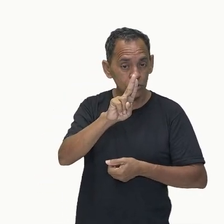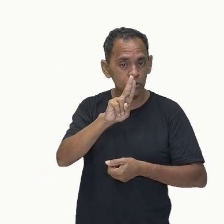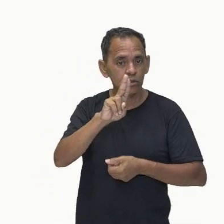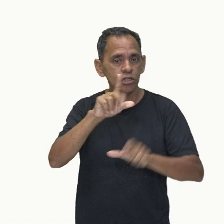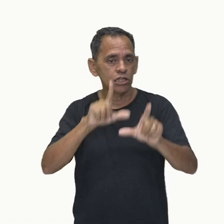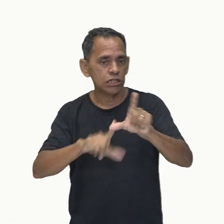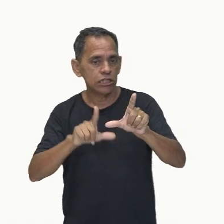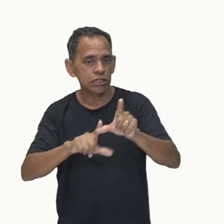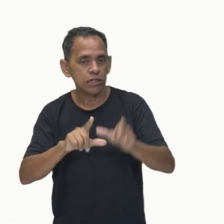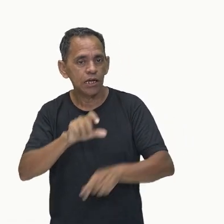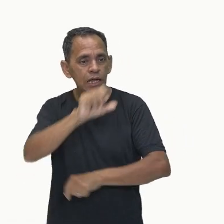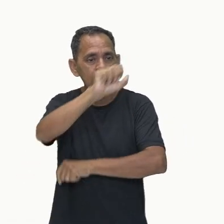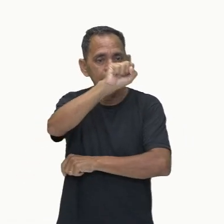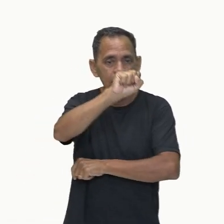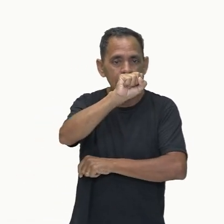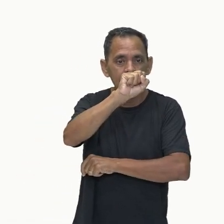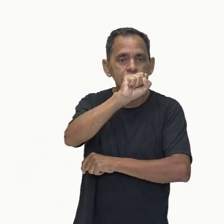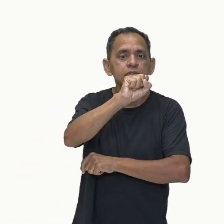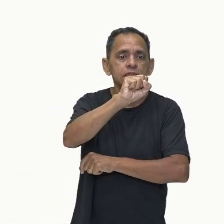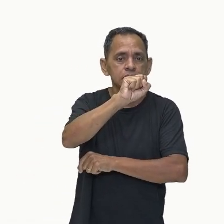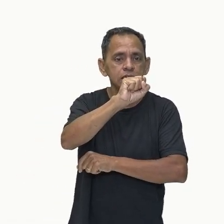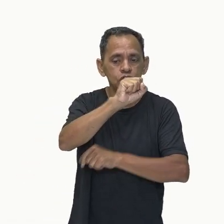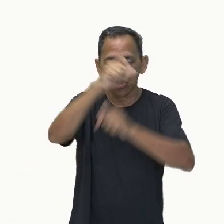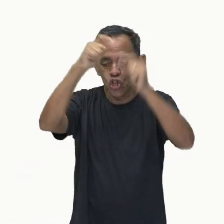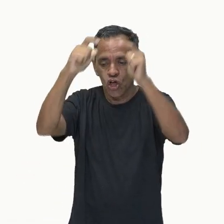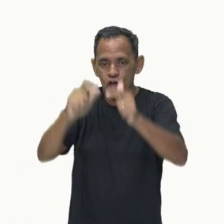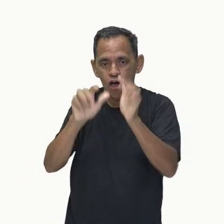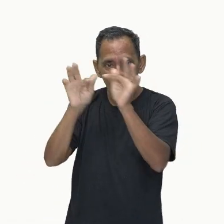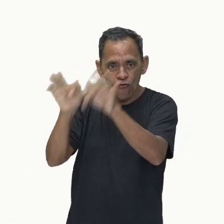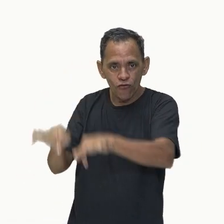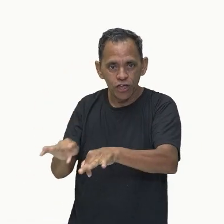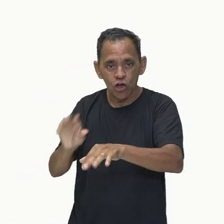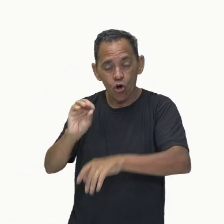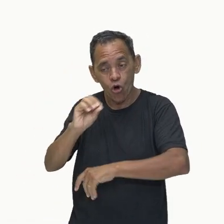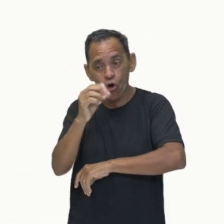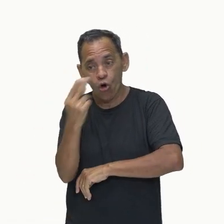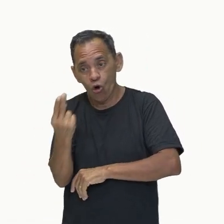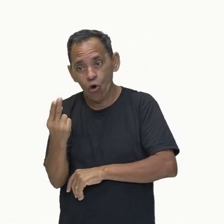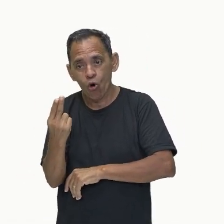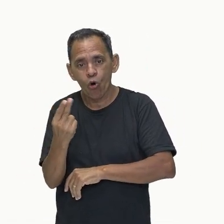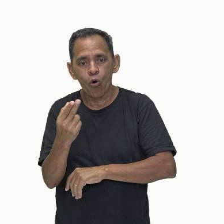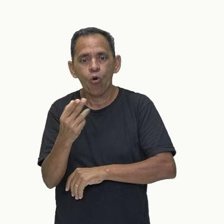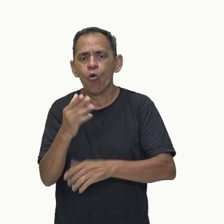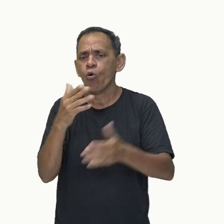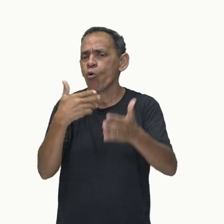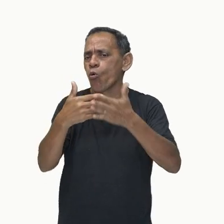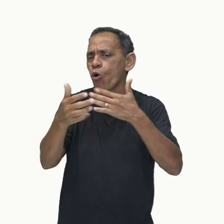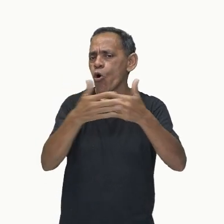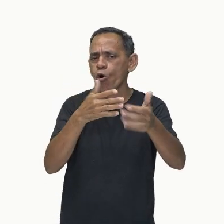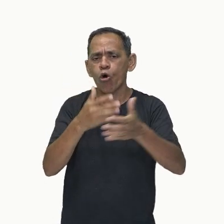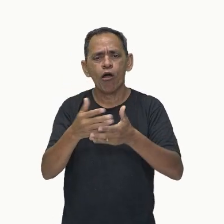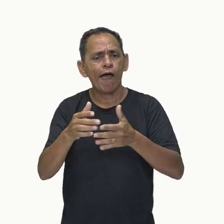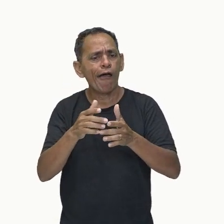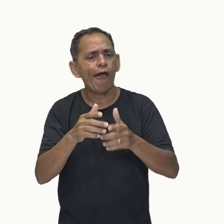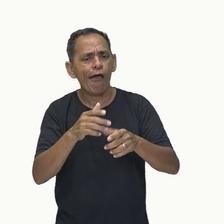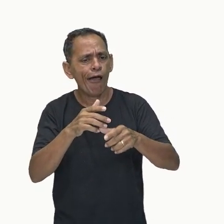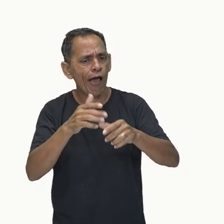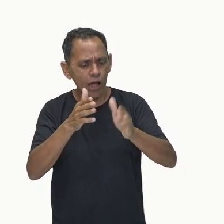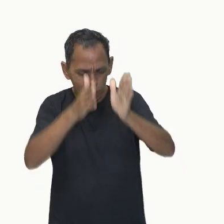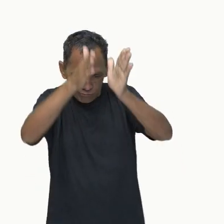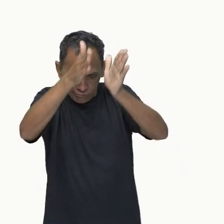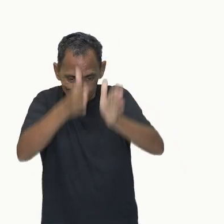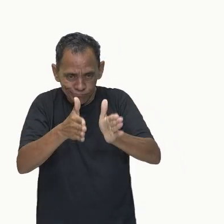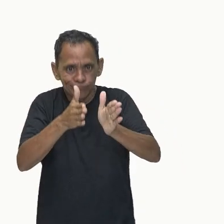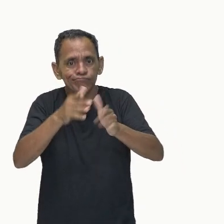seria a posição final, ou a posição num determinado tempo que eu queira descobrir. O S0,